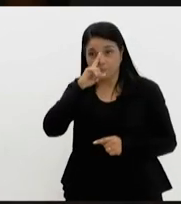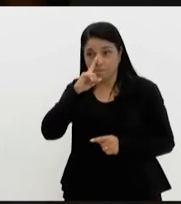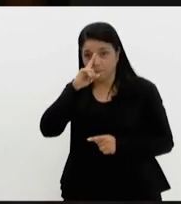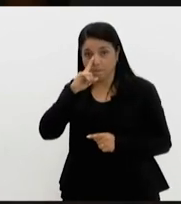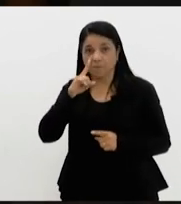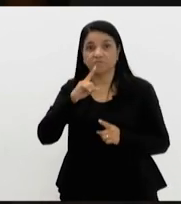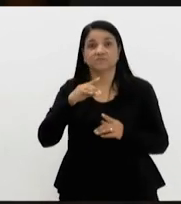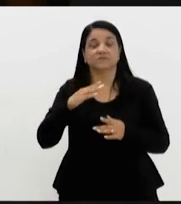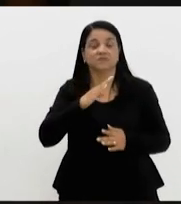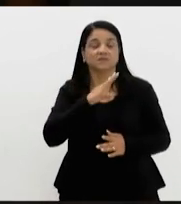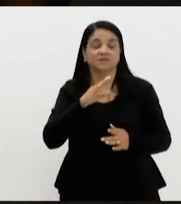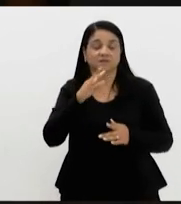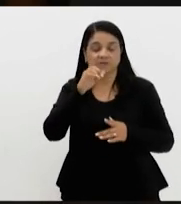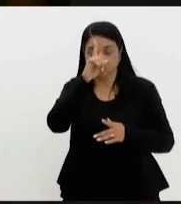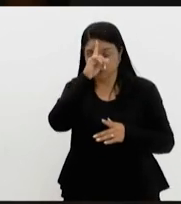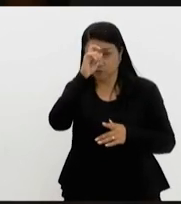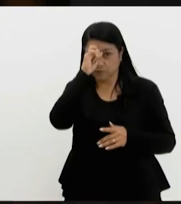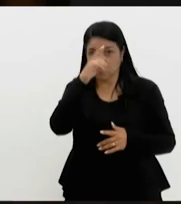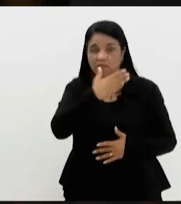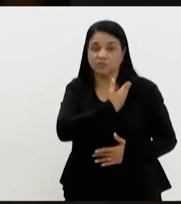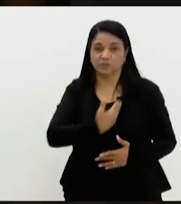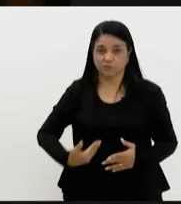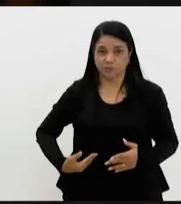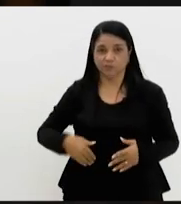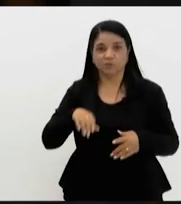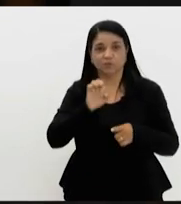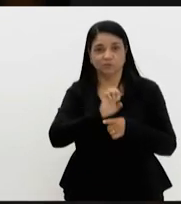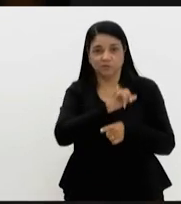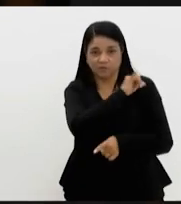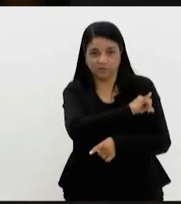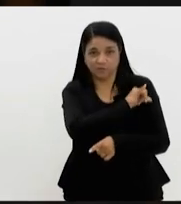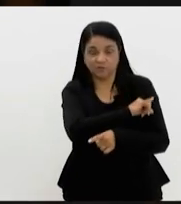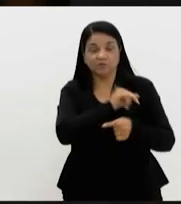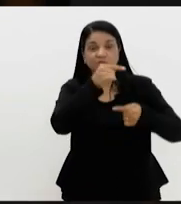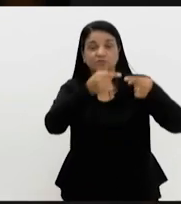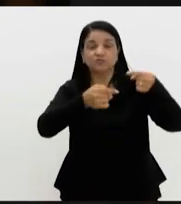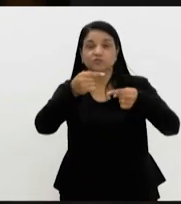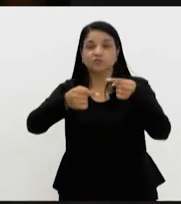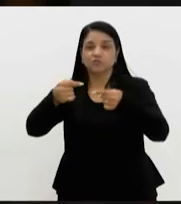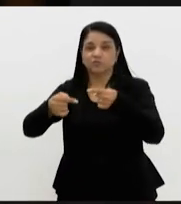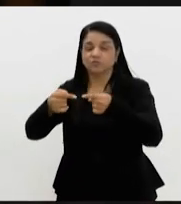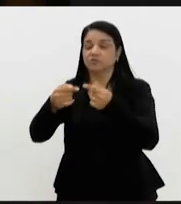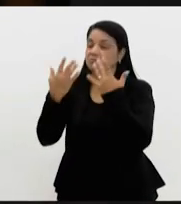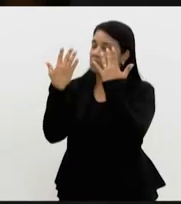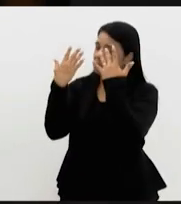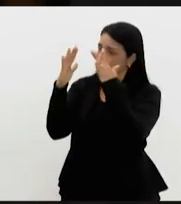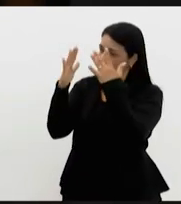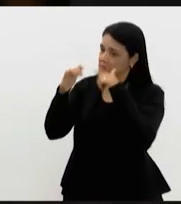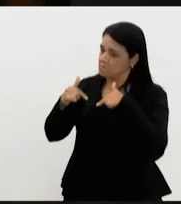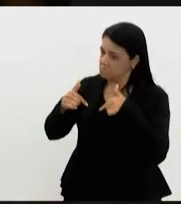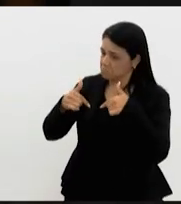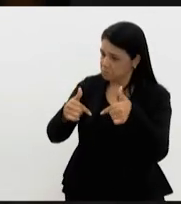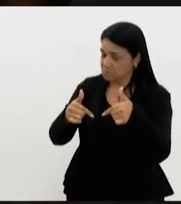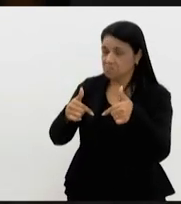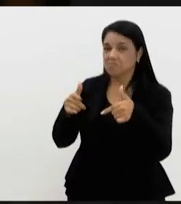da rede pública no âmbito do Estado do Rio de Janeiro. Para discutir, o autor, já parabenizando a iniciativa